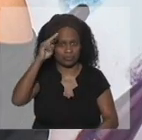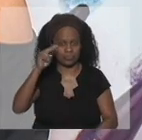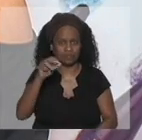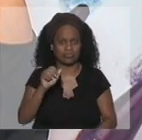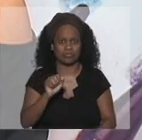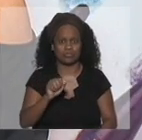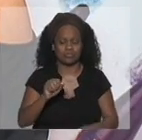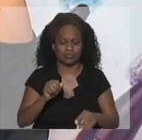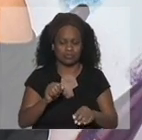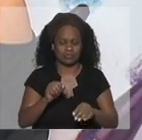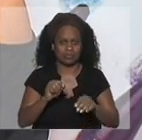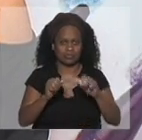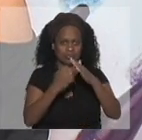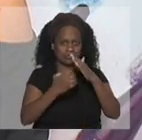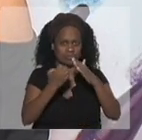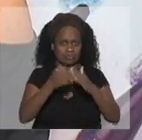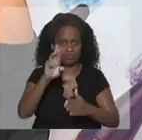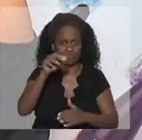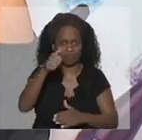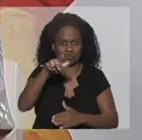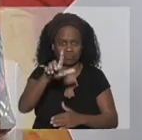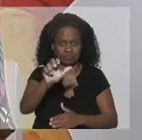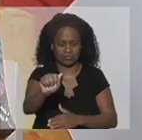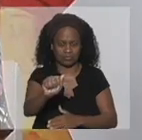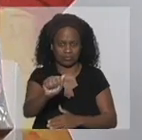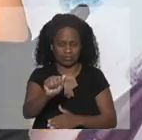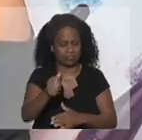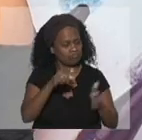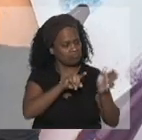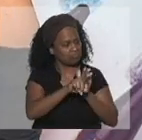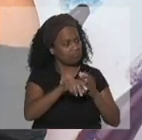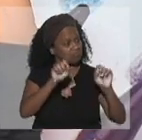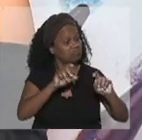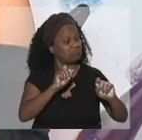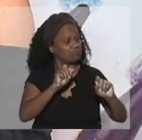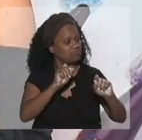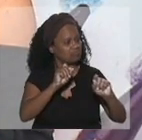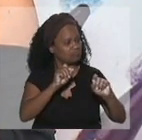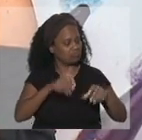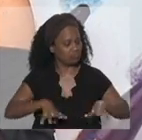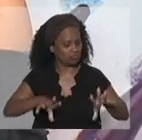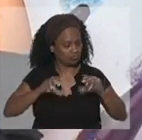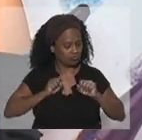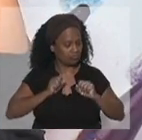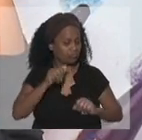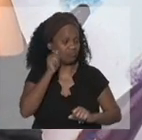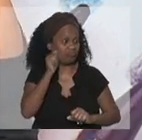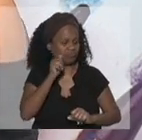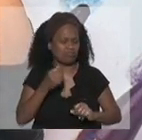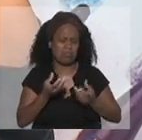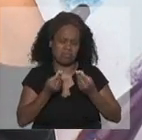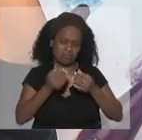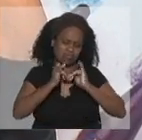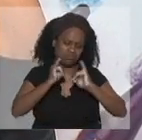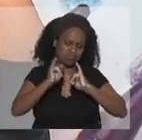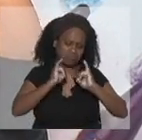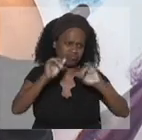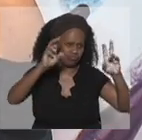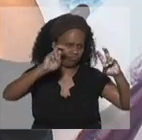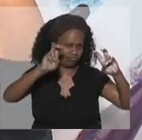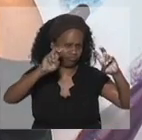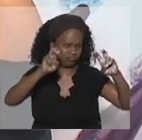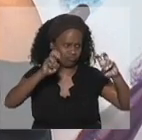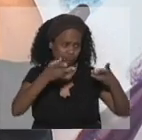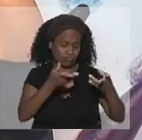de marketing do Grupo Record, Rafaela Machado. E a pergunta é empoderamento feminino. Muito se fala